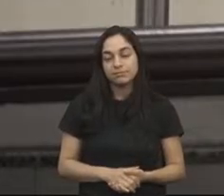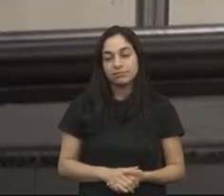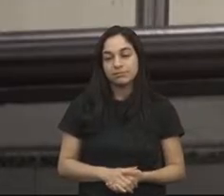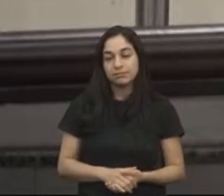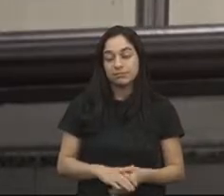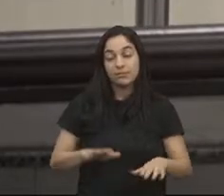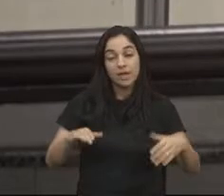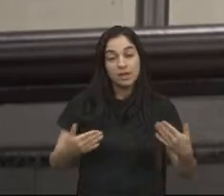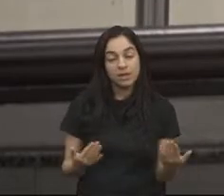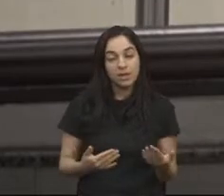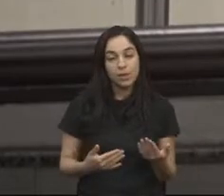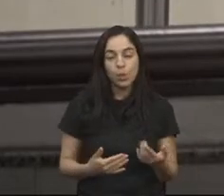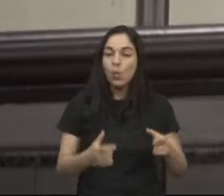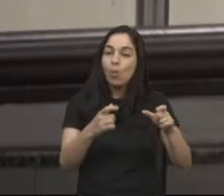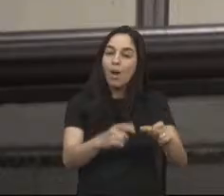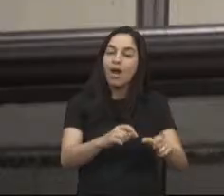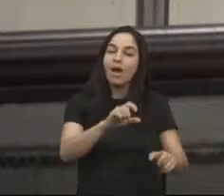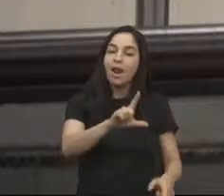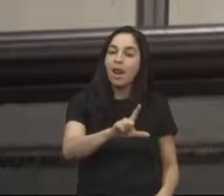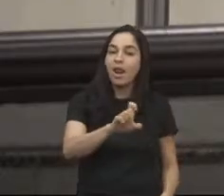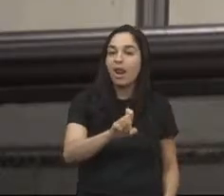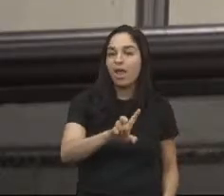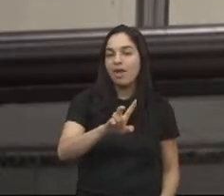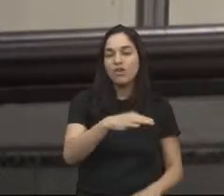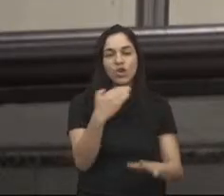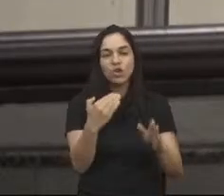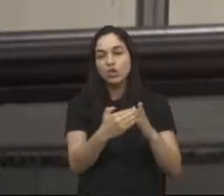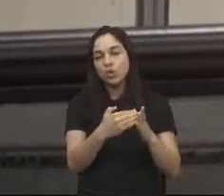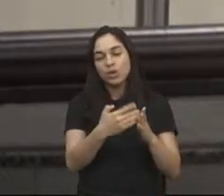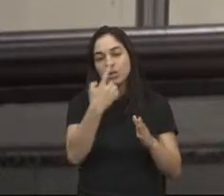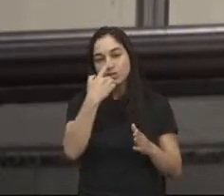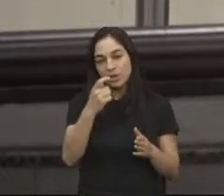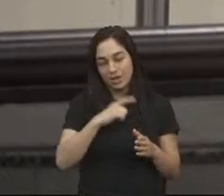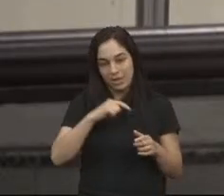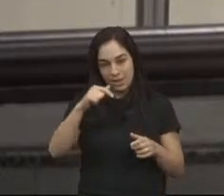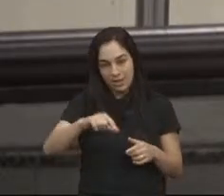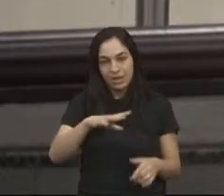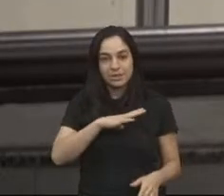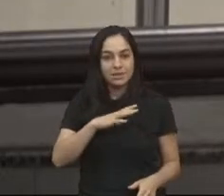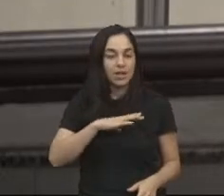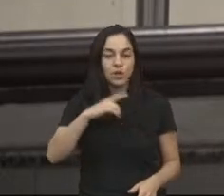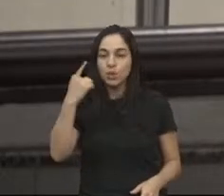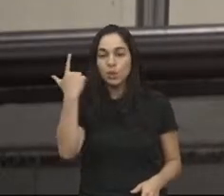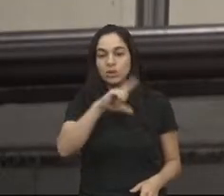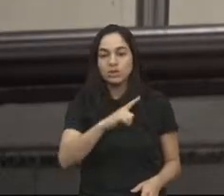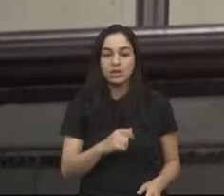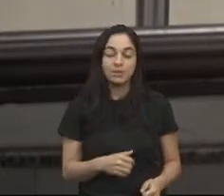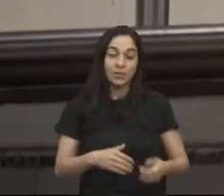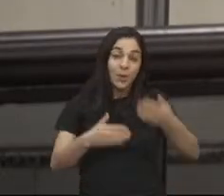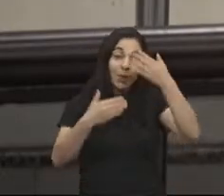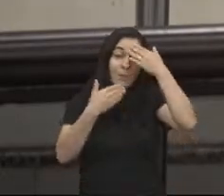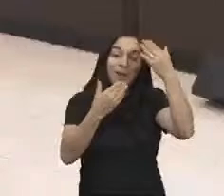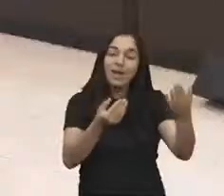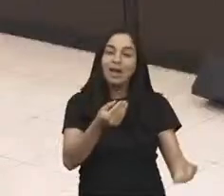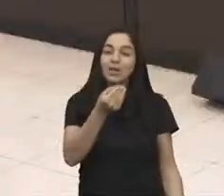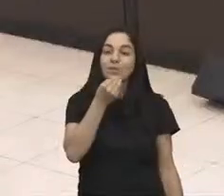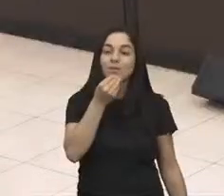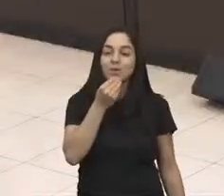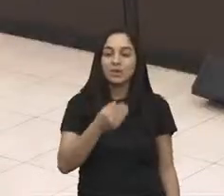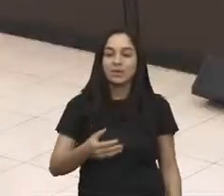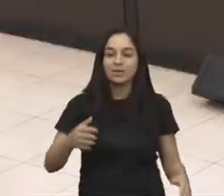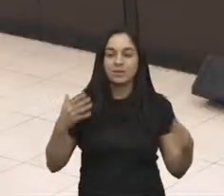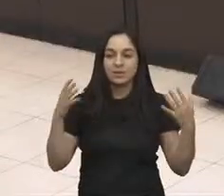Então, os leves, infelizmente, não comportam todo o entulho que a cidade gera também. Muito obrigado pela oportunidade.